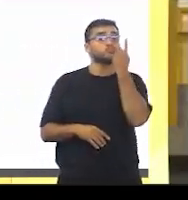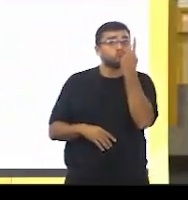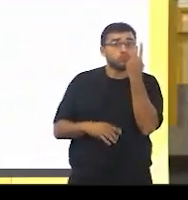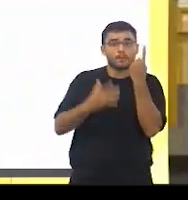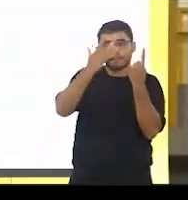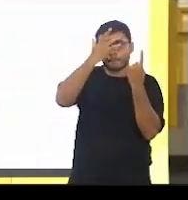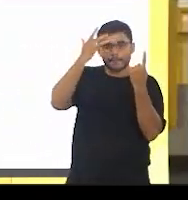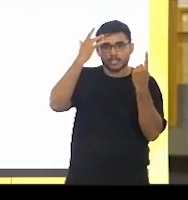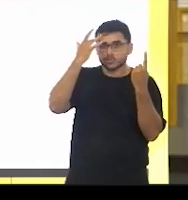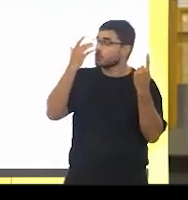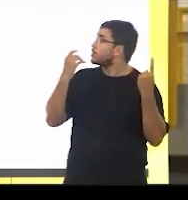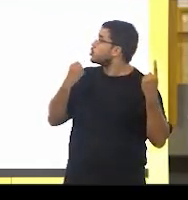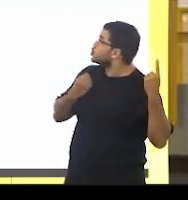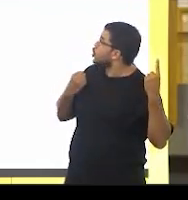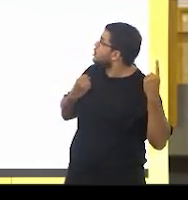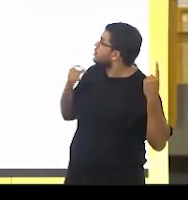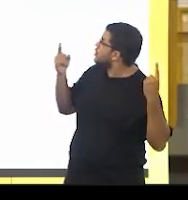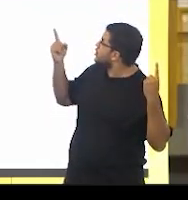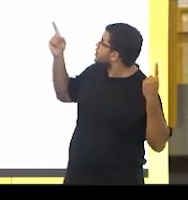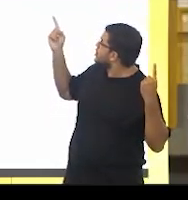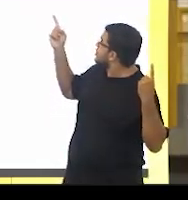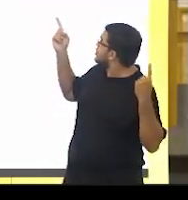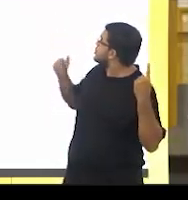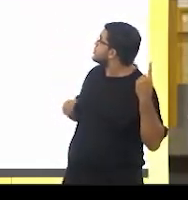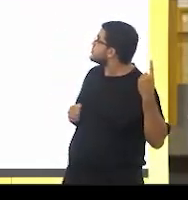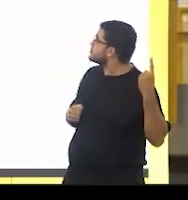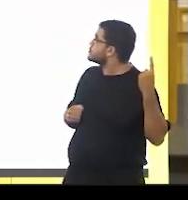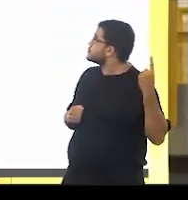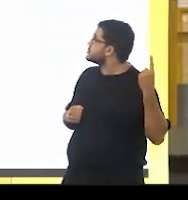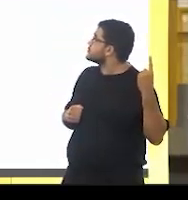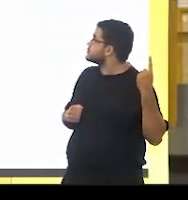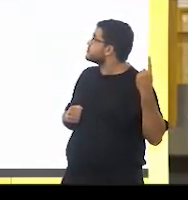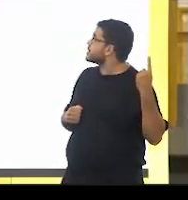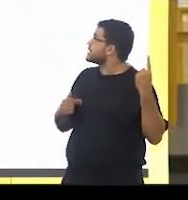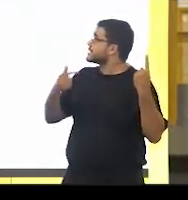769,4 e o outro